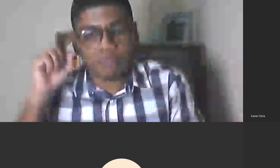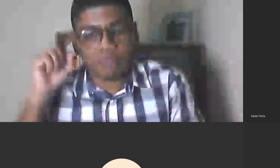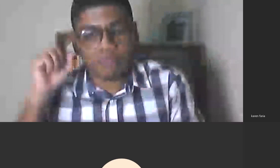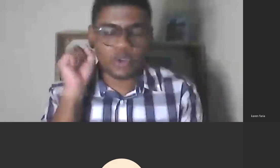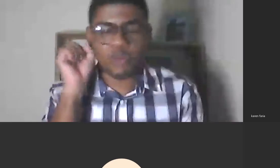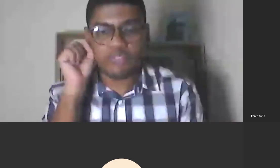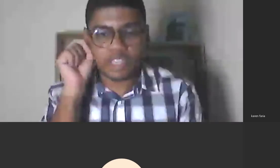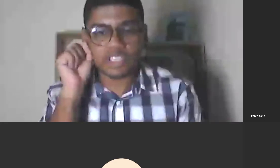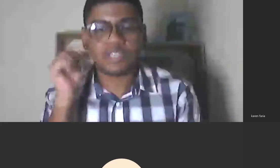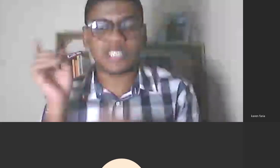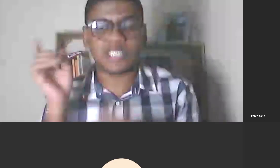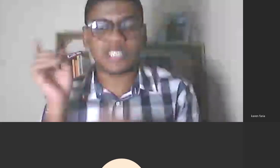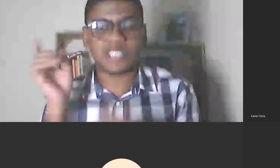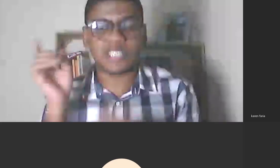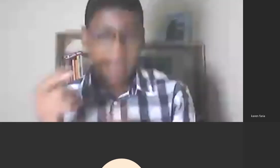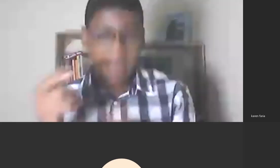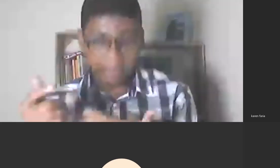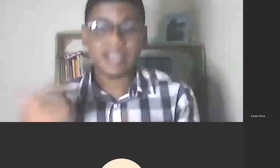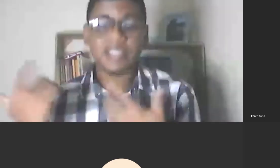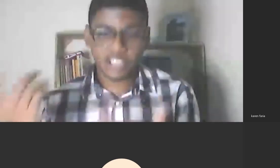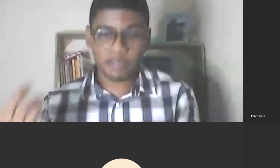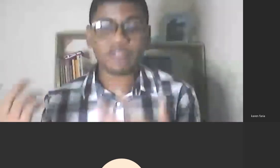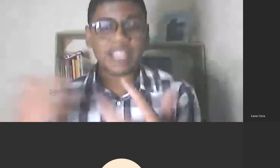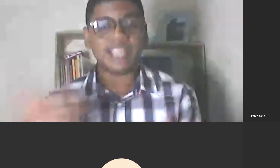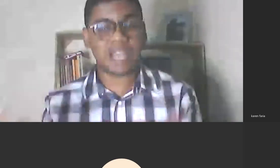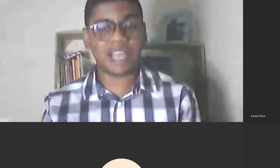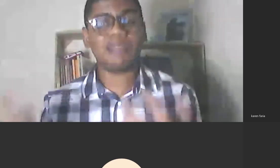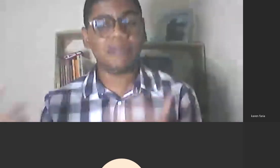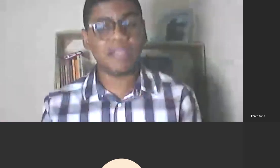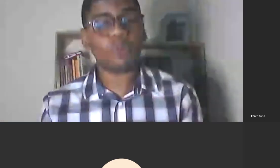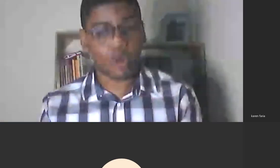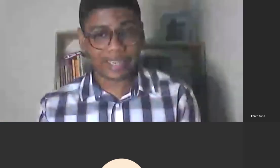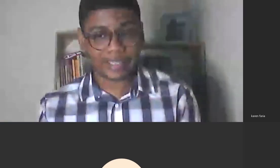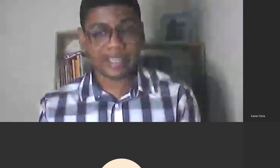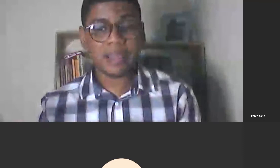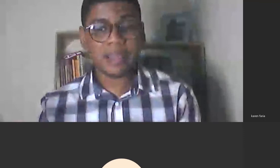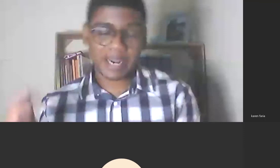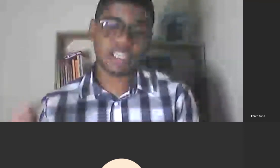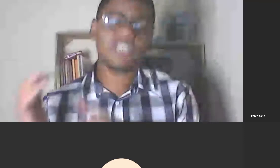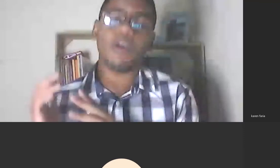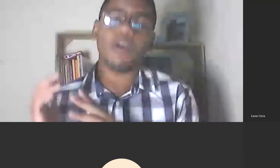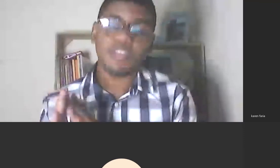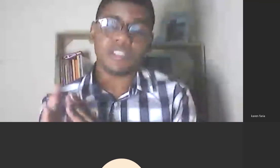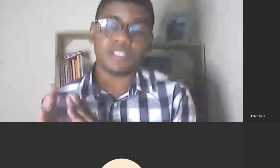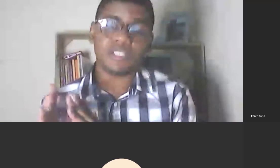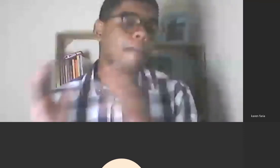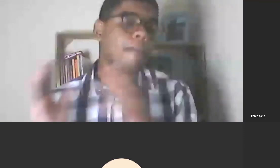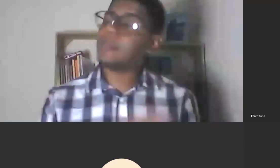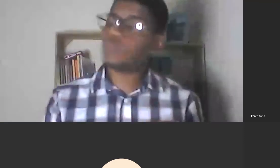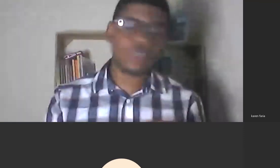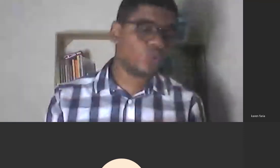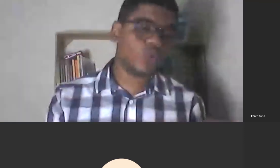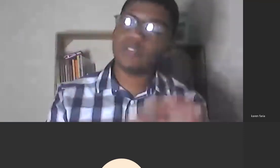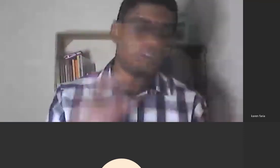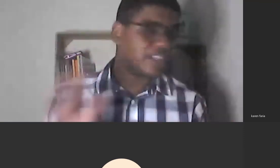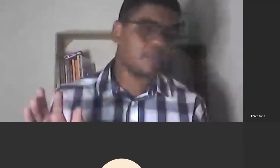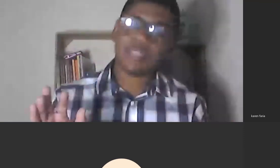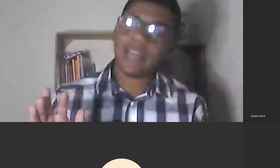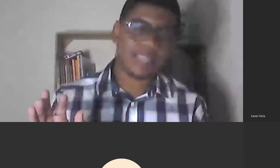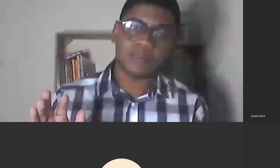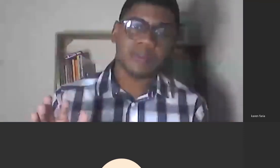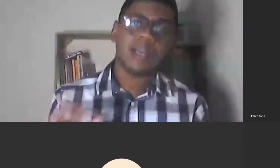beber de ouvinte, que a gente perguntar, você bebe? Geralmente vai estar relacionado à bebida alcoólica, para a gente que é ouvinte. Para a pessoa surda,